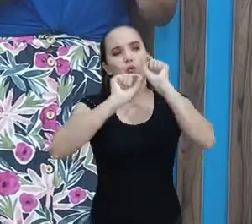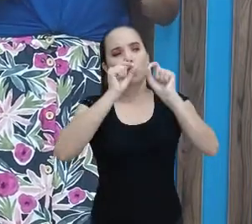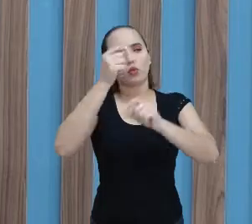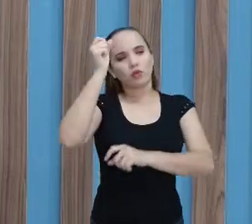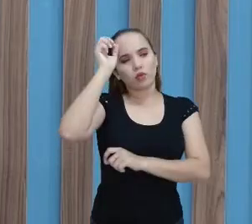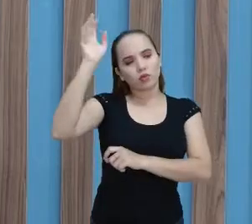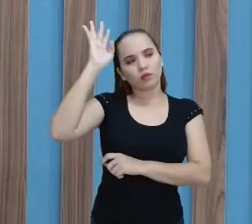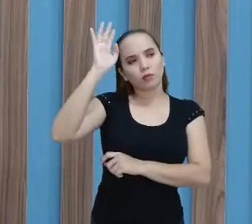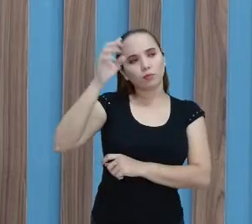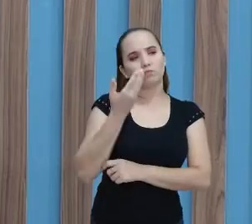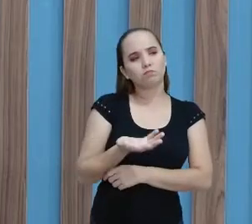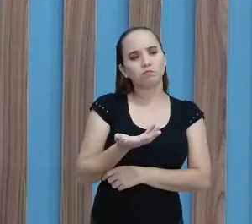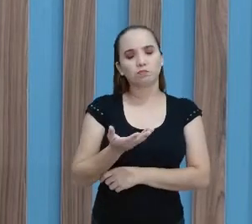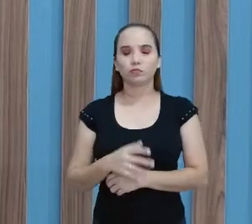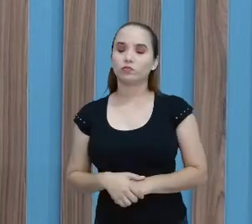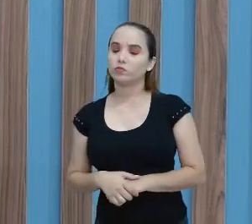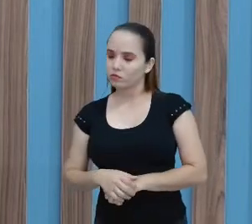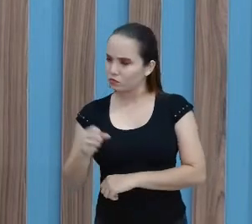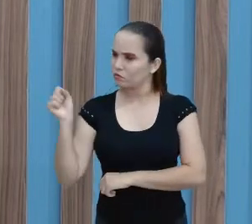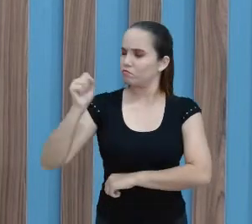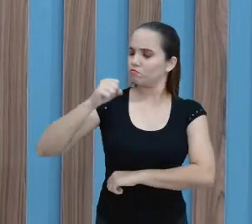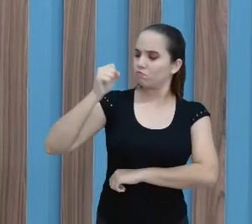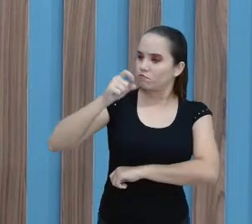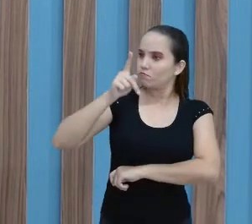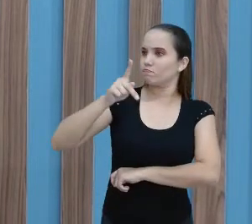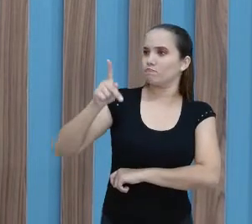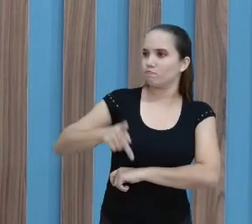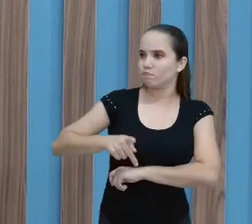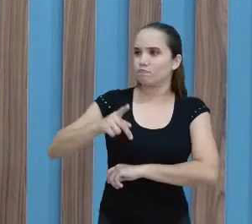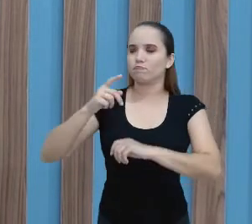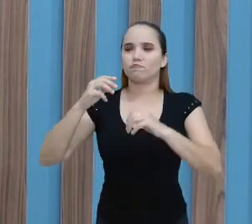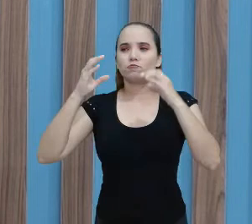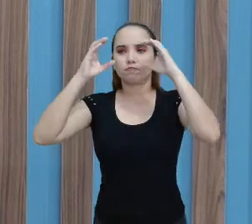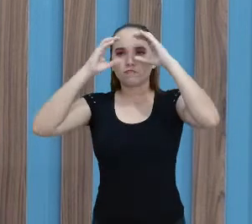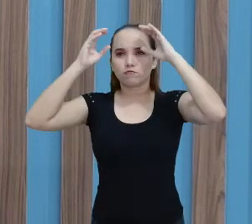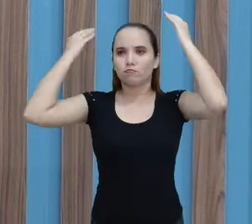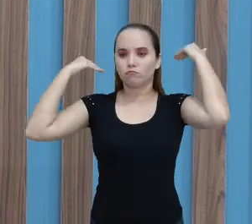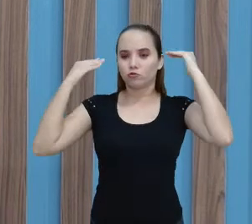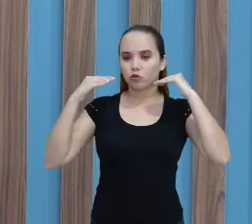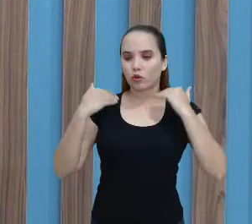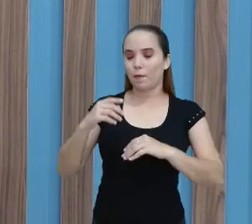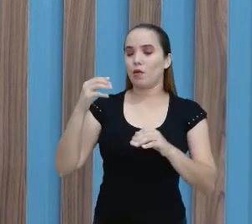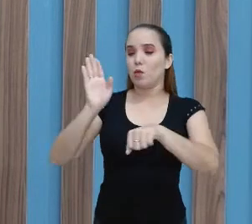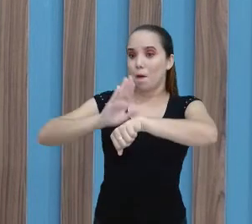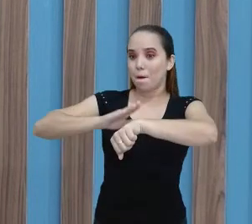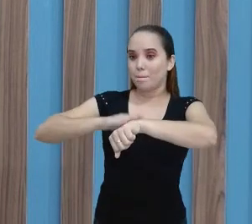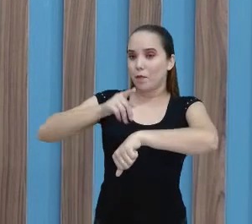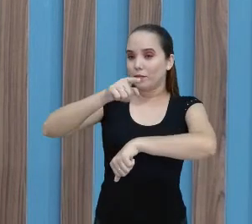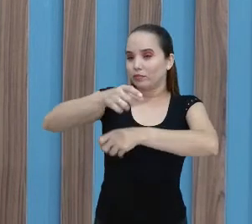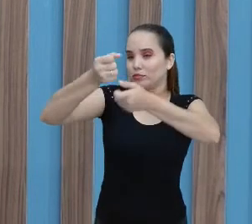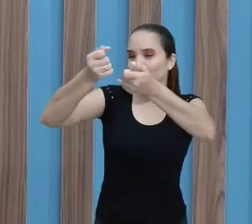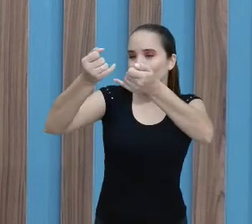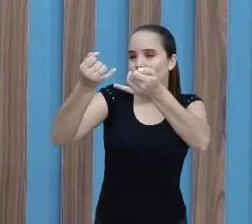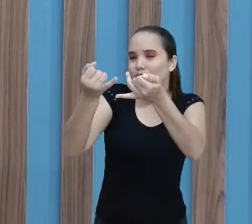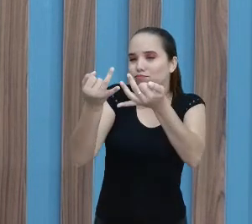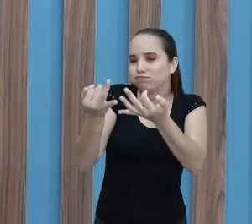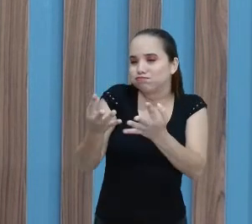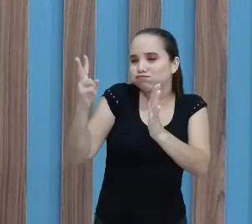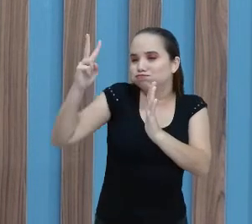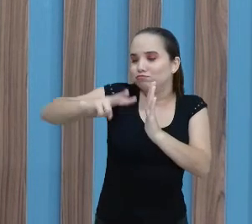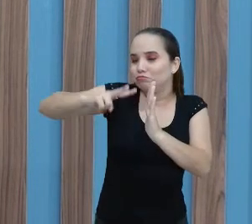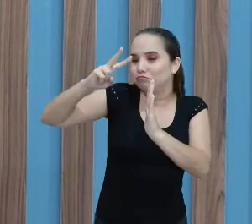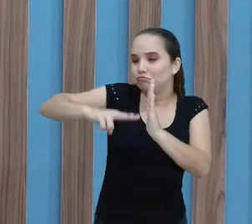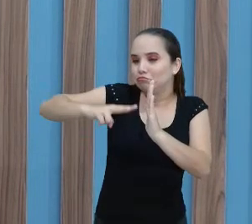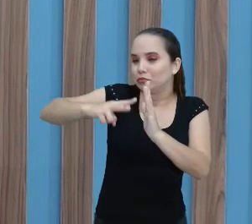imaginou? Sim, professora Camila. E aí, no momento que você ia falando, descrevendo,